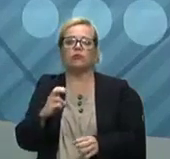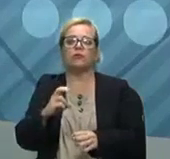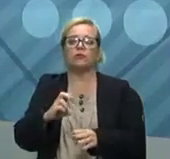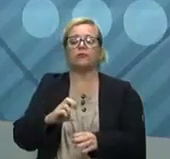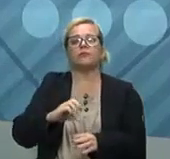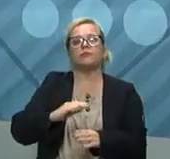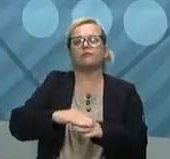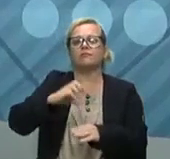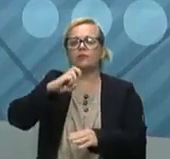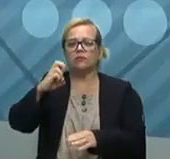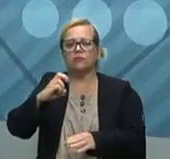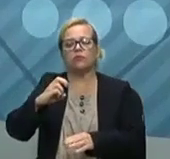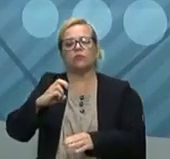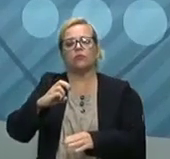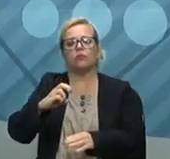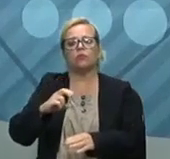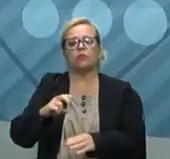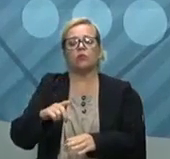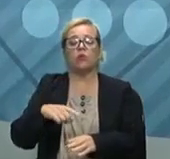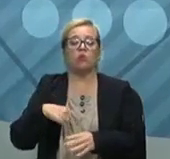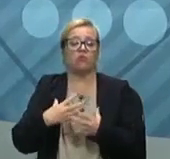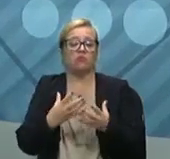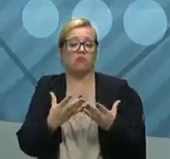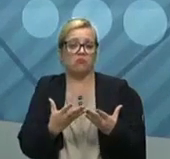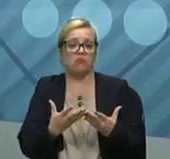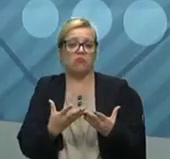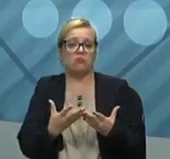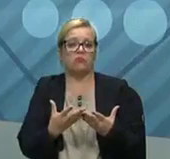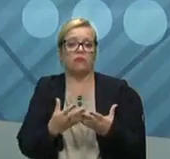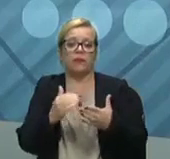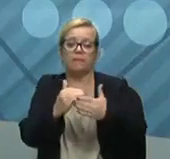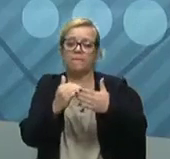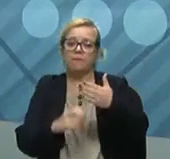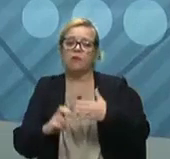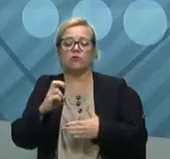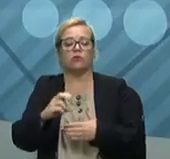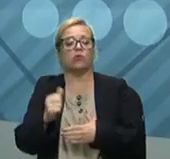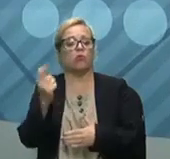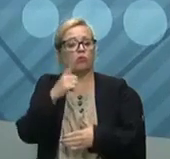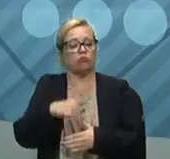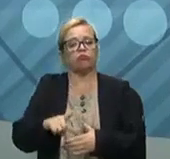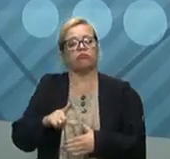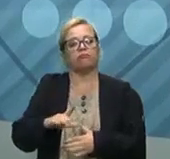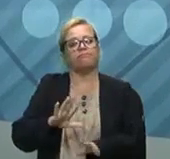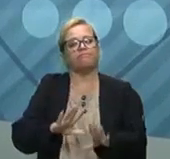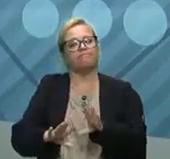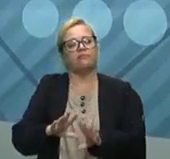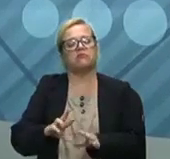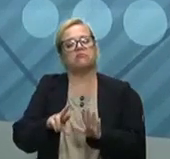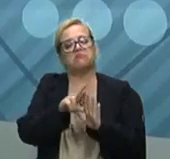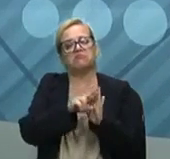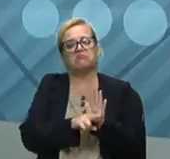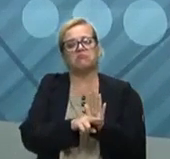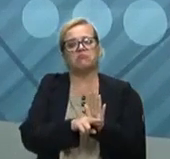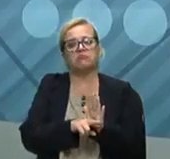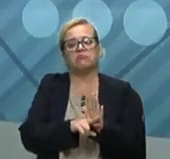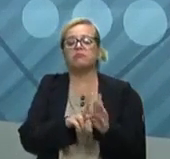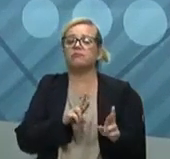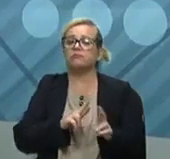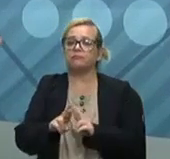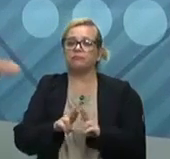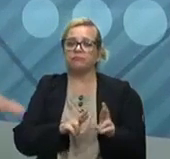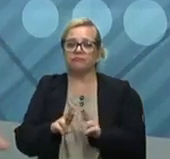arredondo para cima, a última casa que eu queira, e abaixo de 5 eu mantenho. Então, existem essas regras. Com